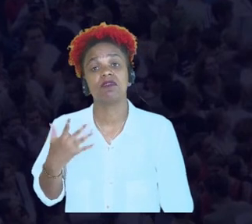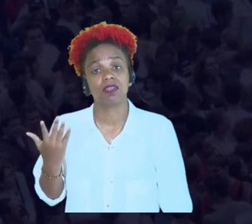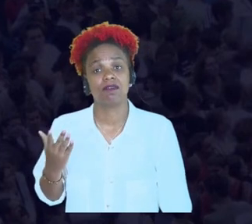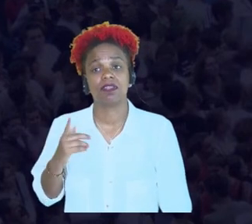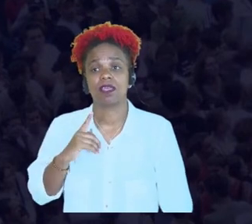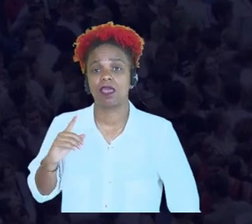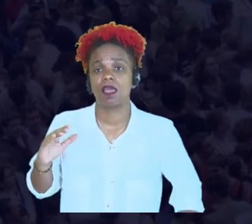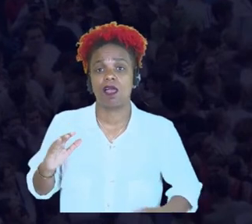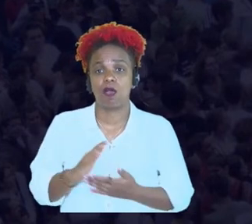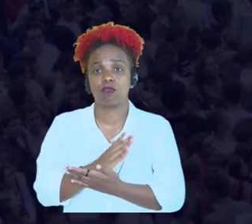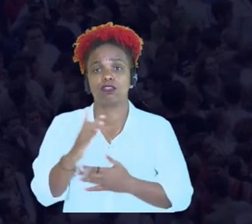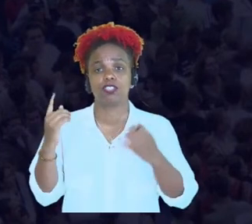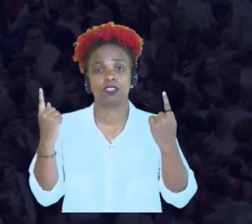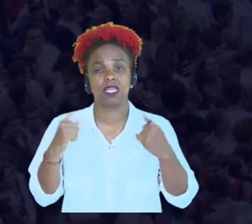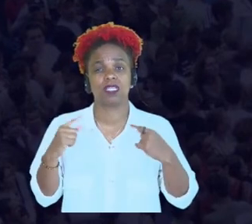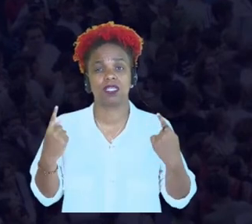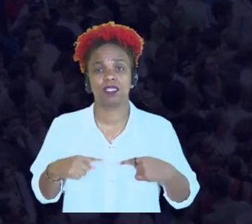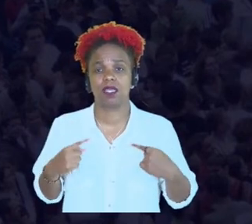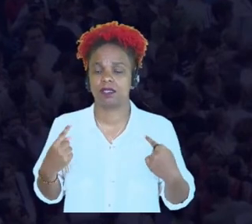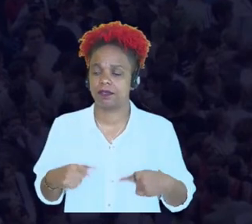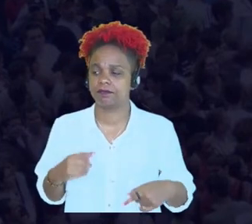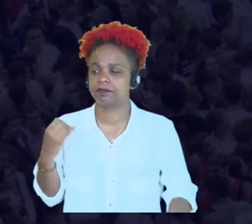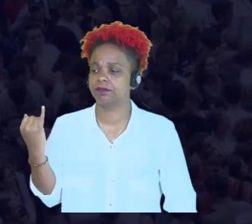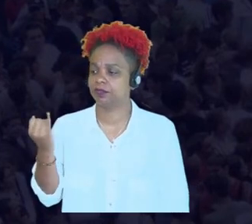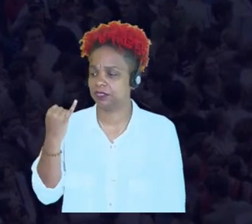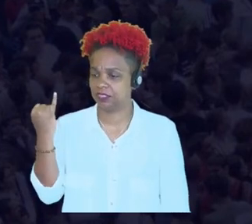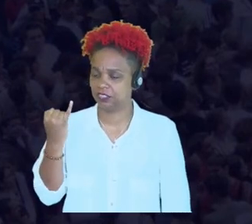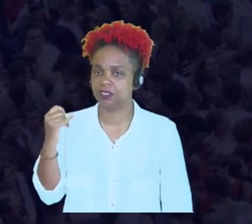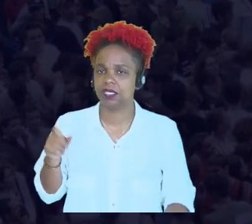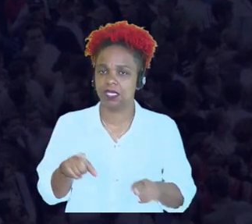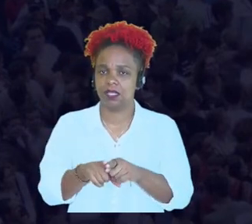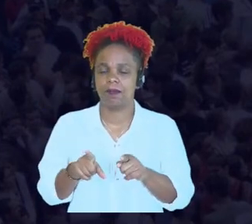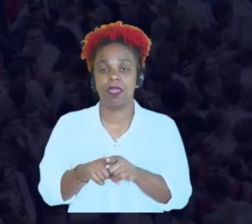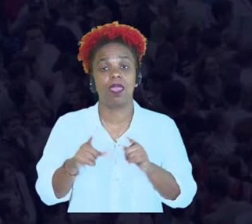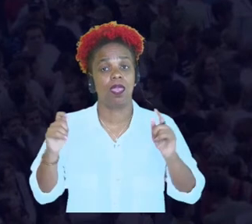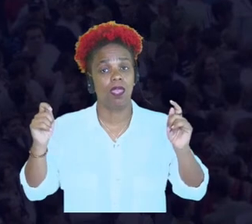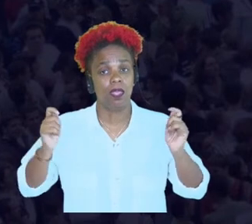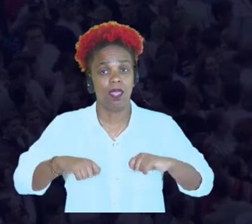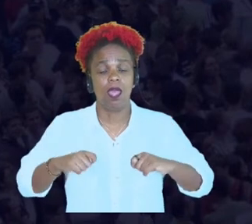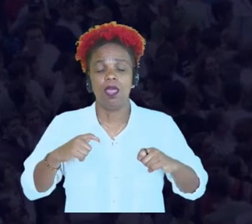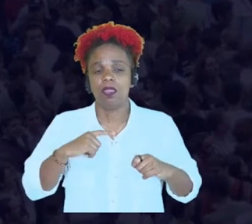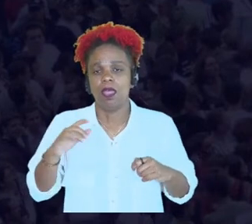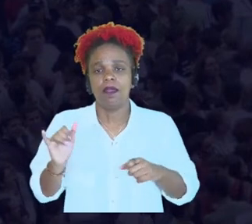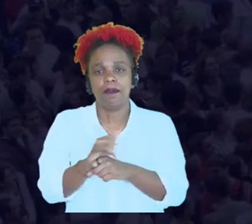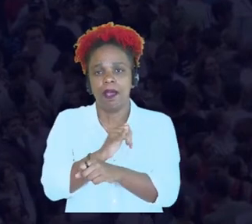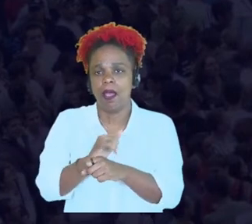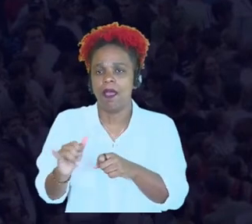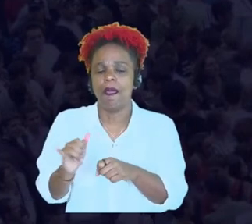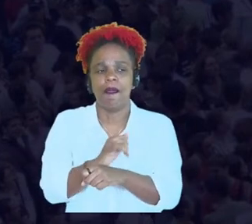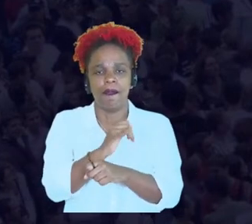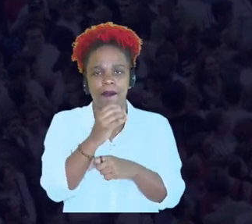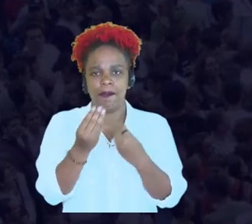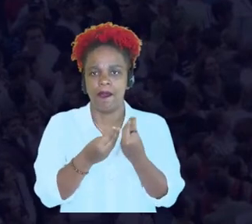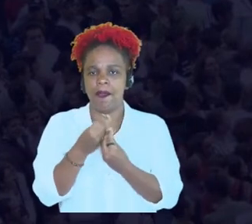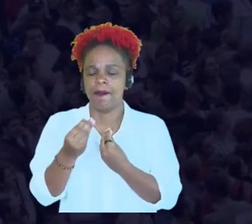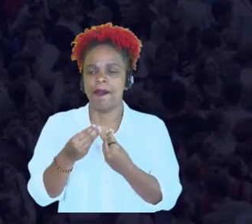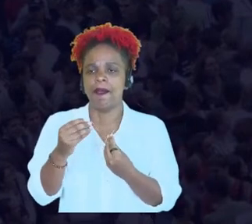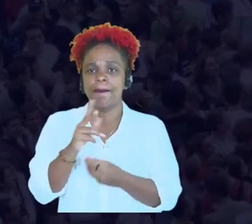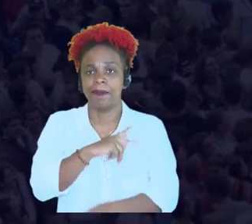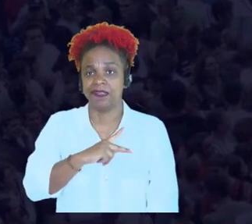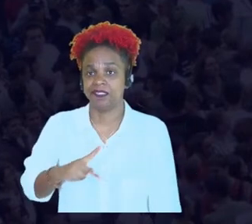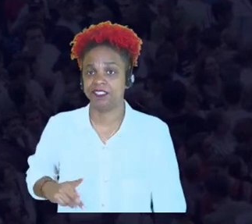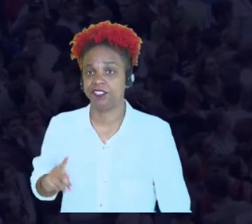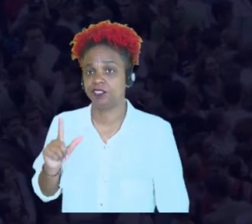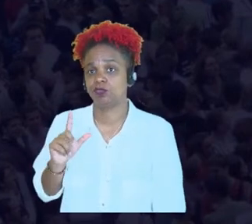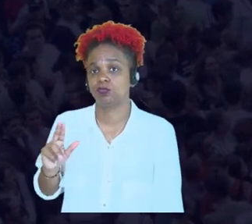alguns concorrentes muito relevantes. E vai depender da capacidade de articulação do presidente eleito Lula